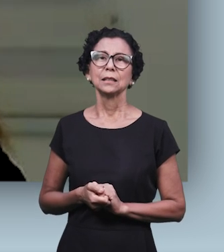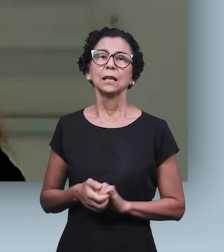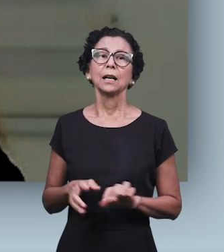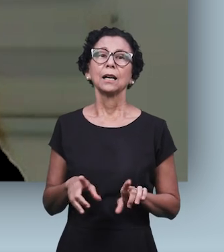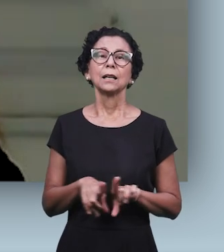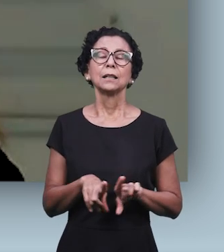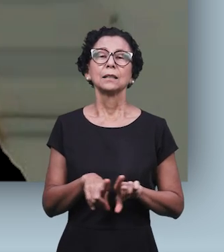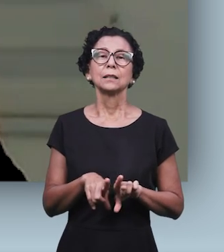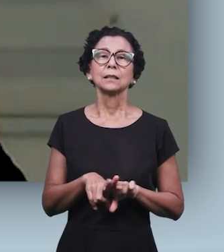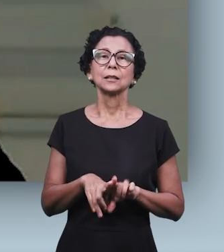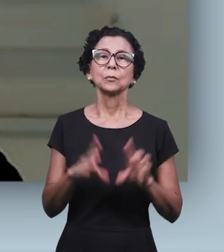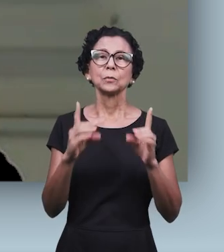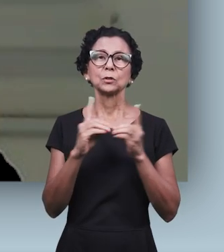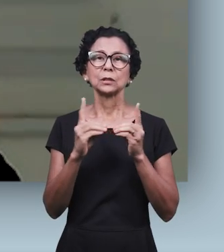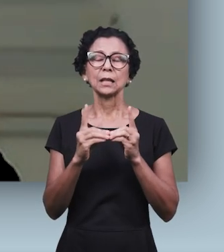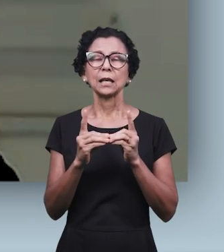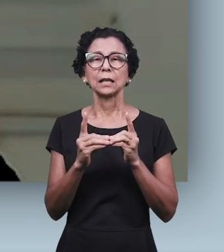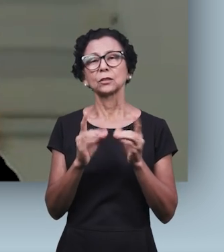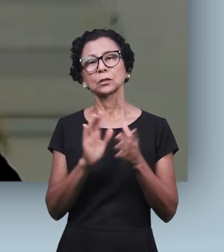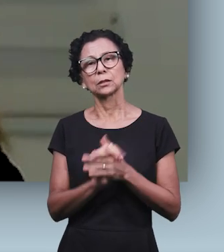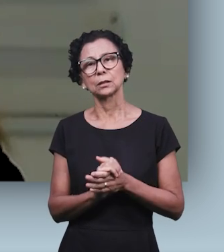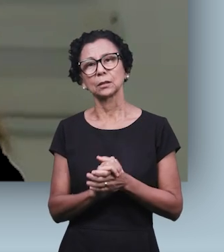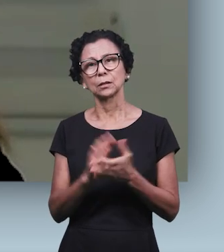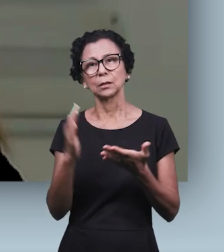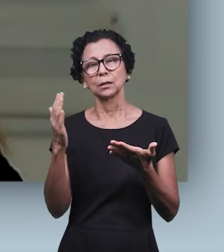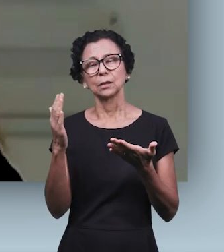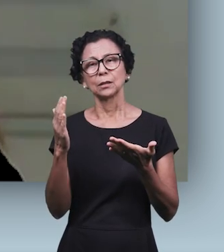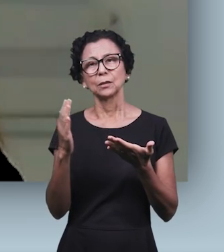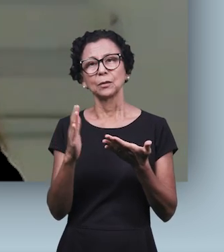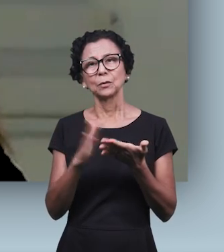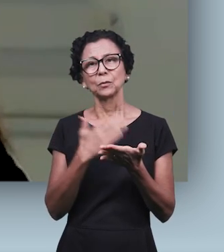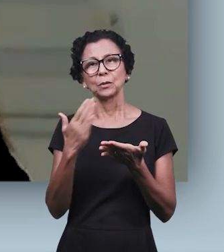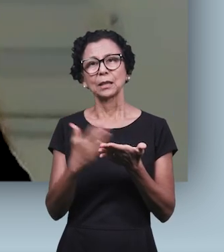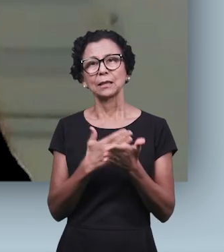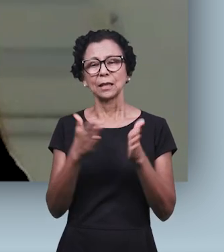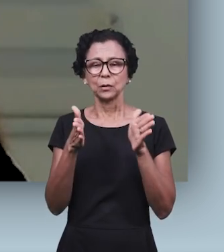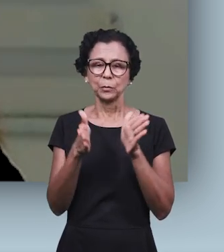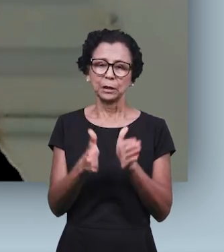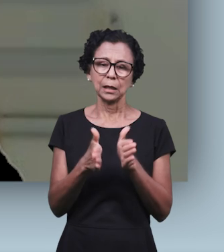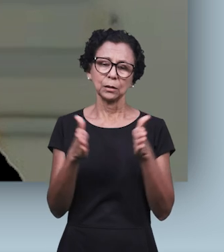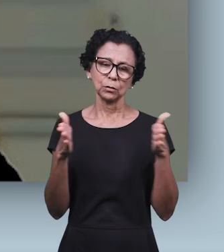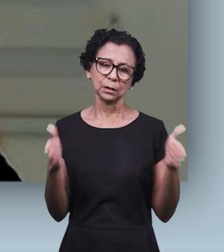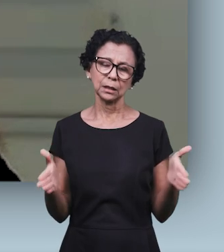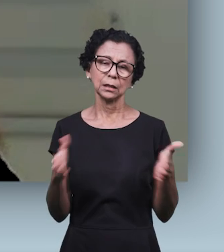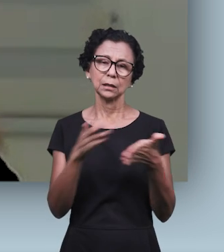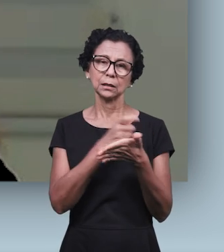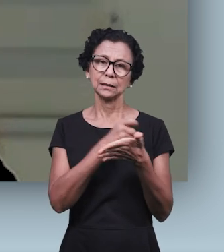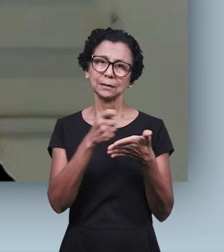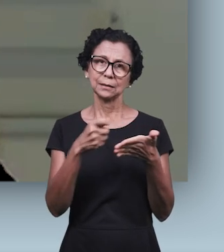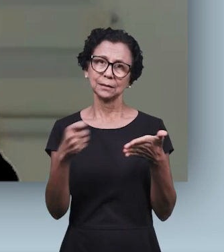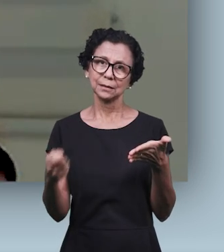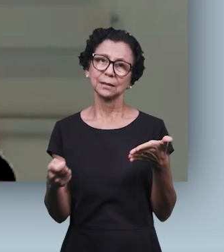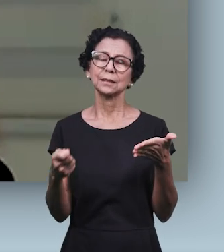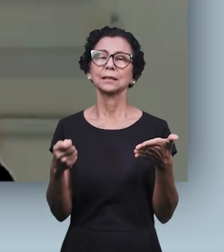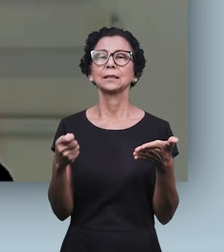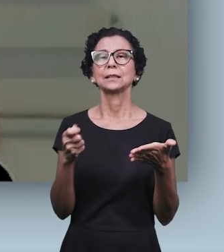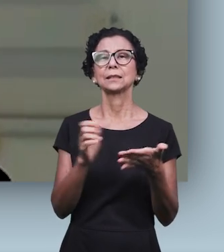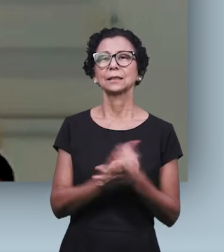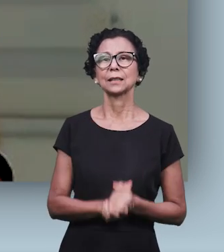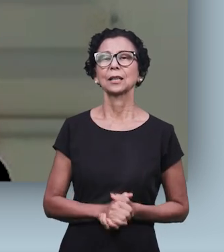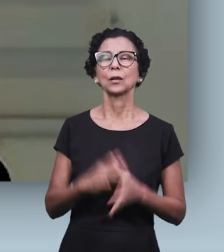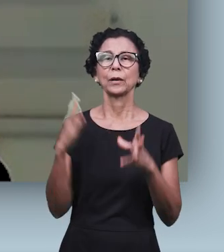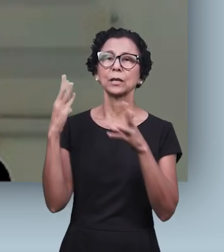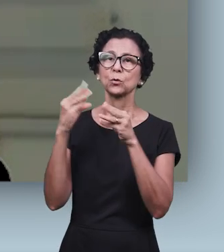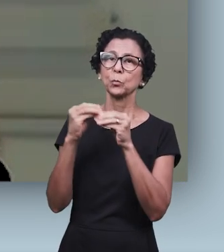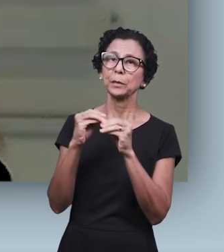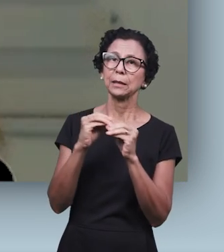adapta a atividade do caderno pequeno. Tem o grupo que faz adaptação da aula escrita, né, para que a professora tenha uma aula menor,